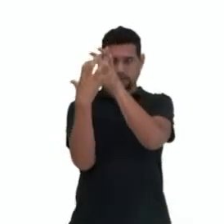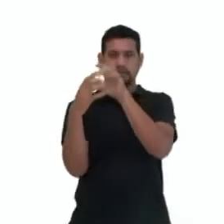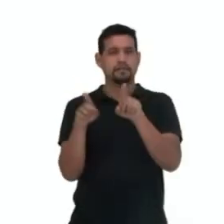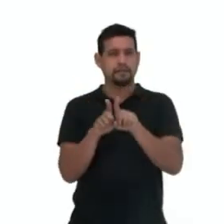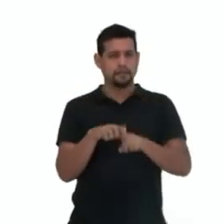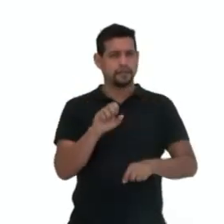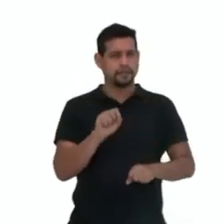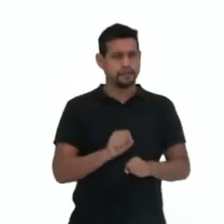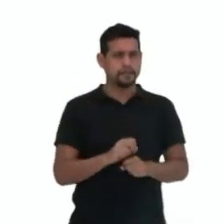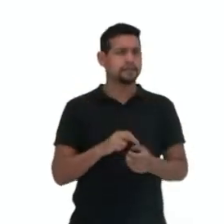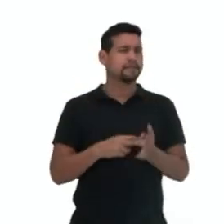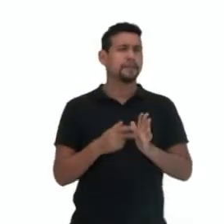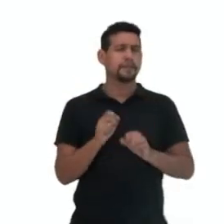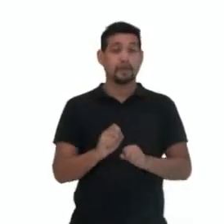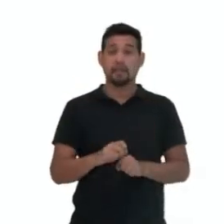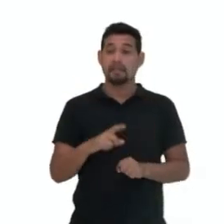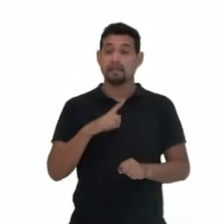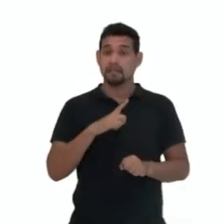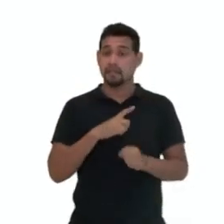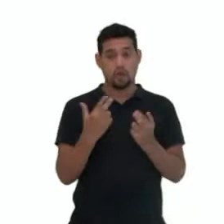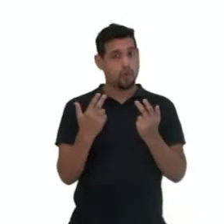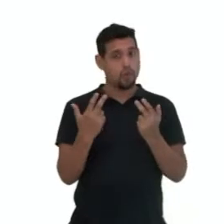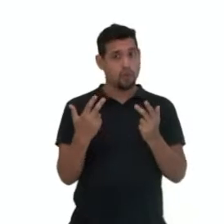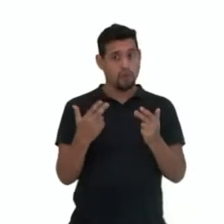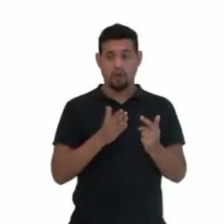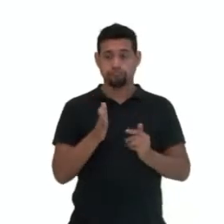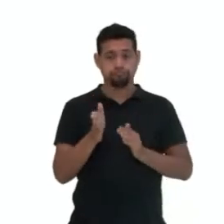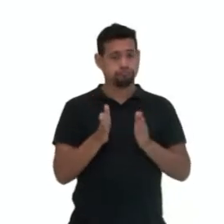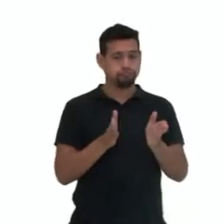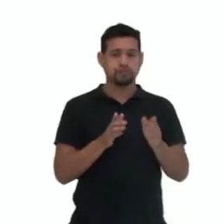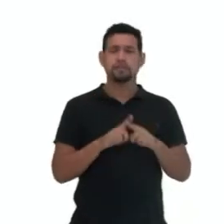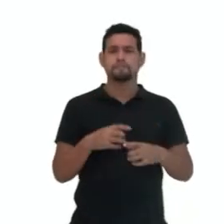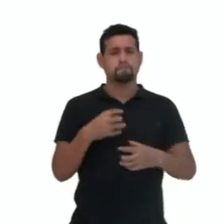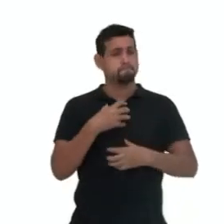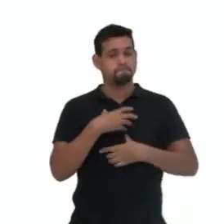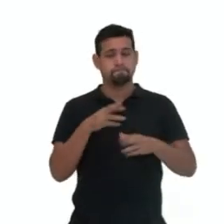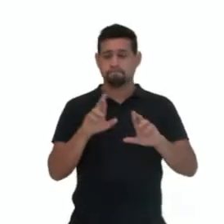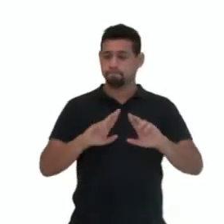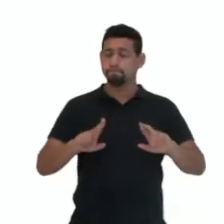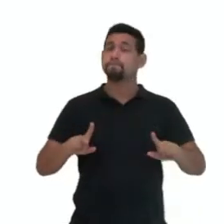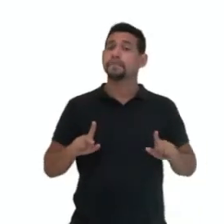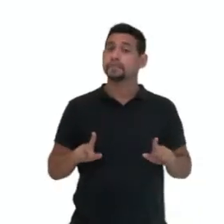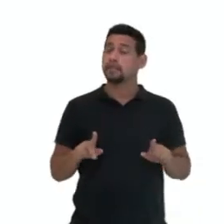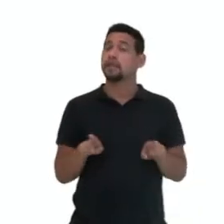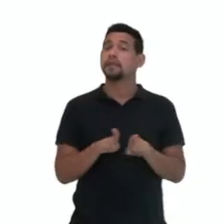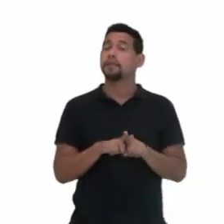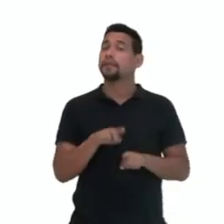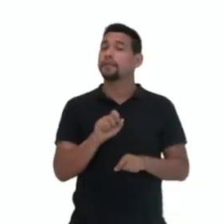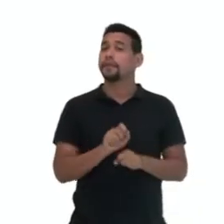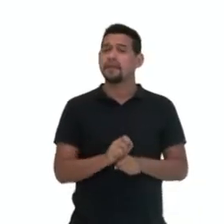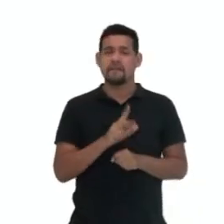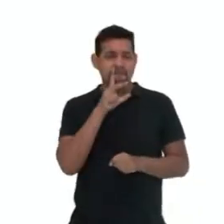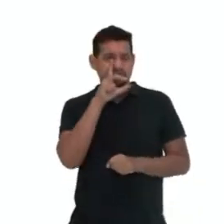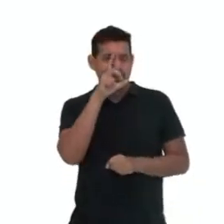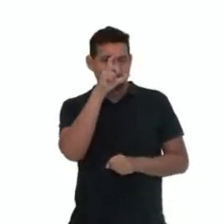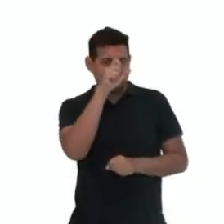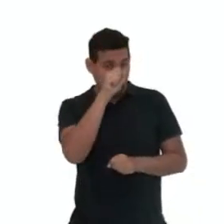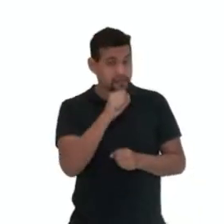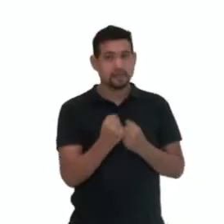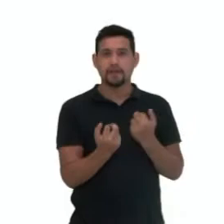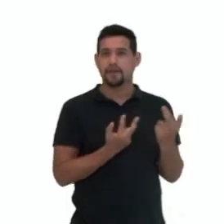rosto na bola tem direções iguais, sentidos opostos e